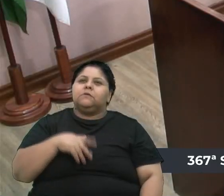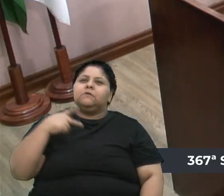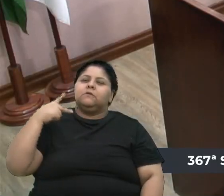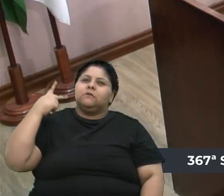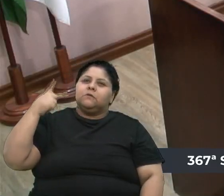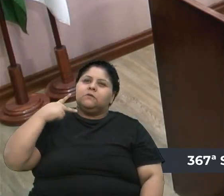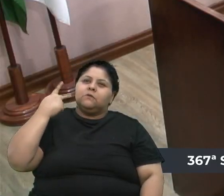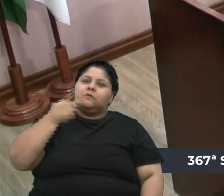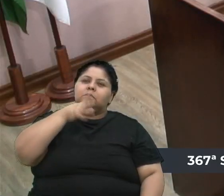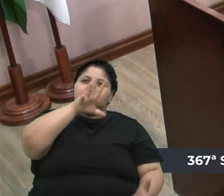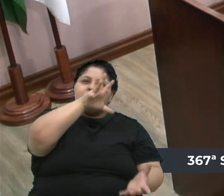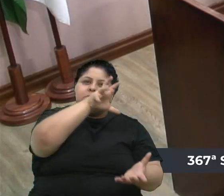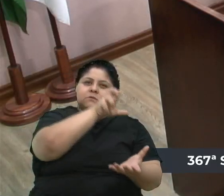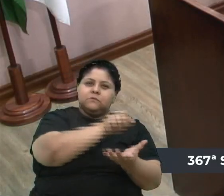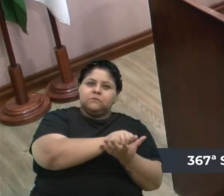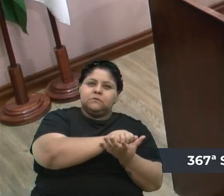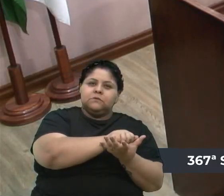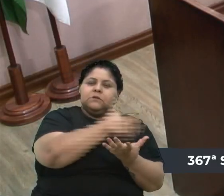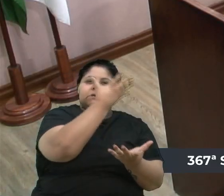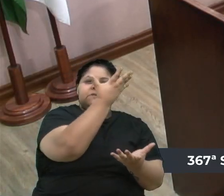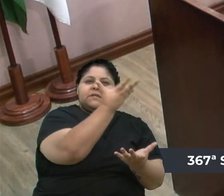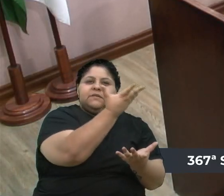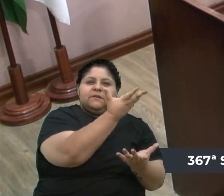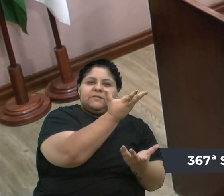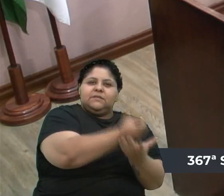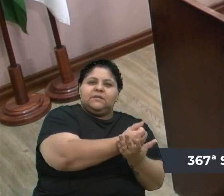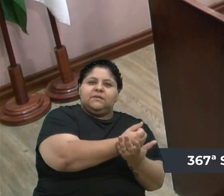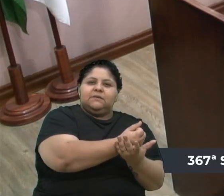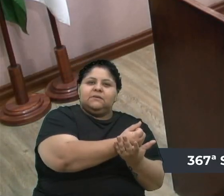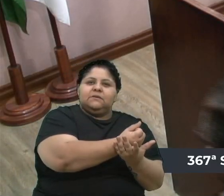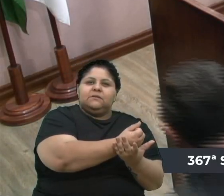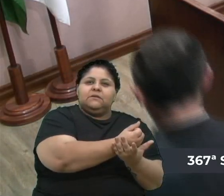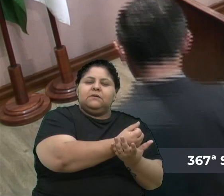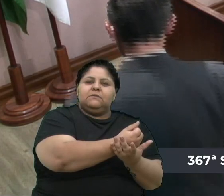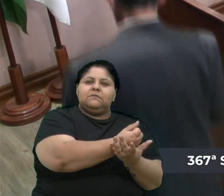Escrito Juliano Valim, bancada do PSD, na tribuna.